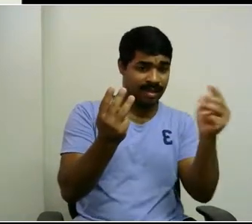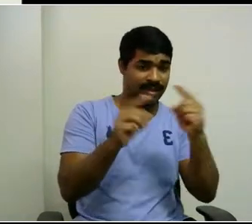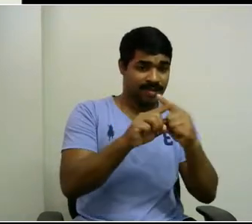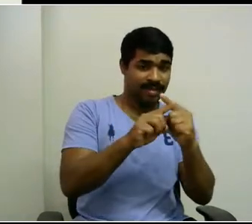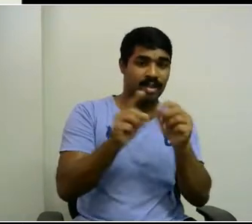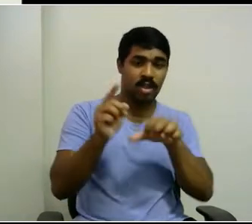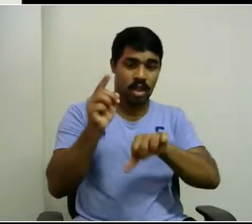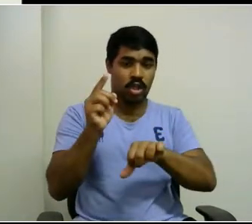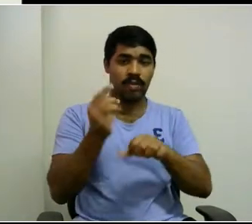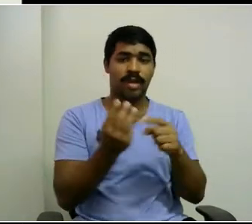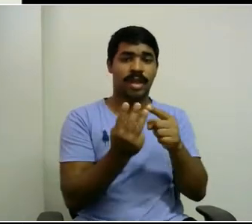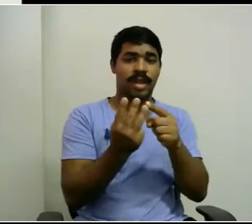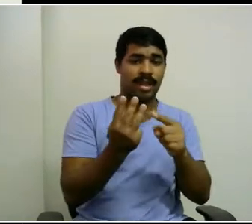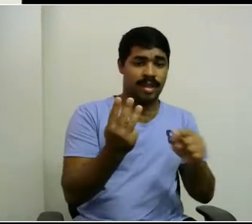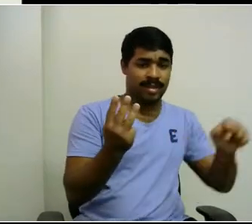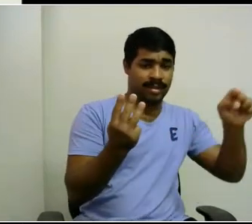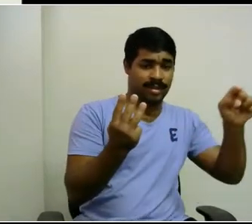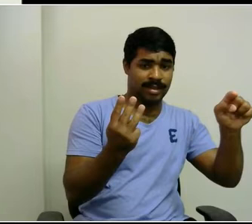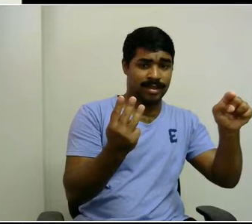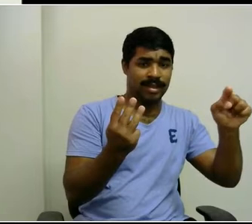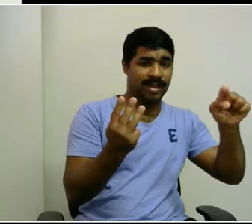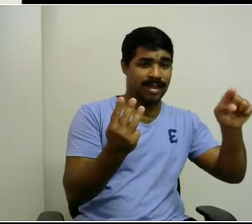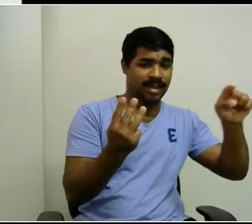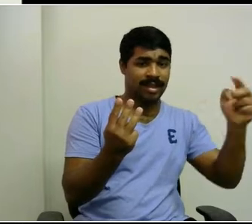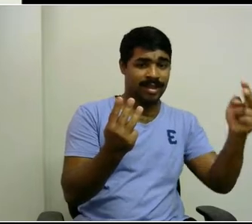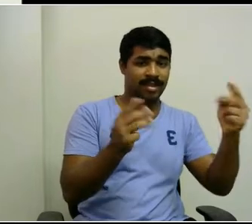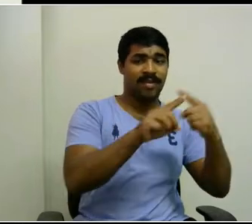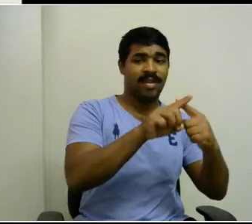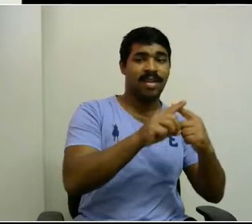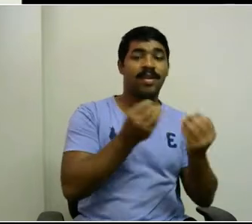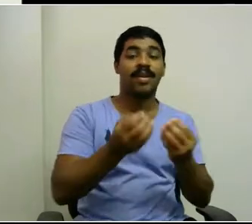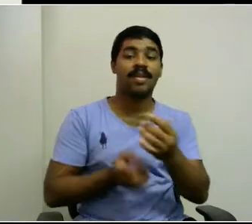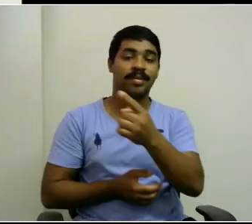9, menos 2, né?